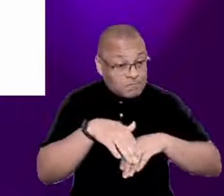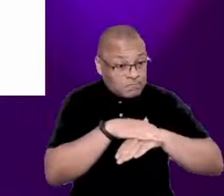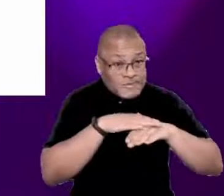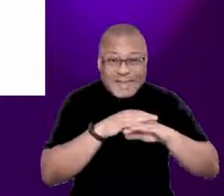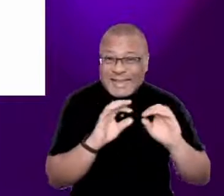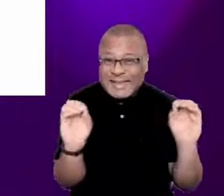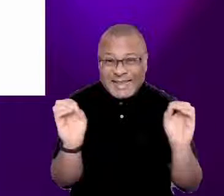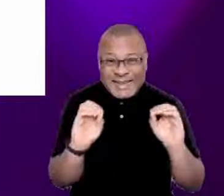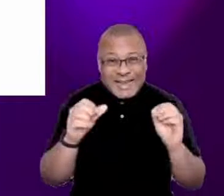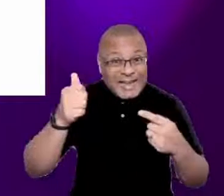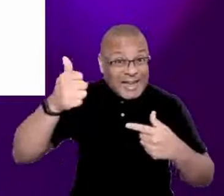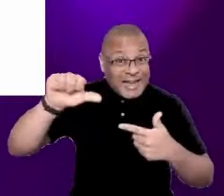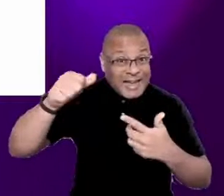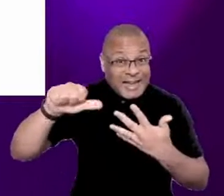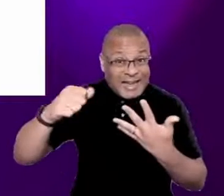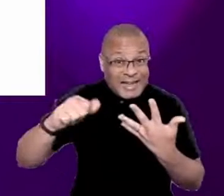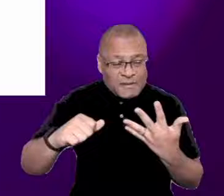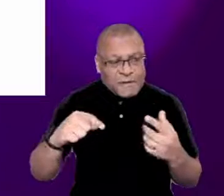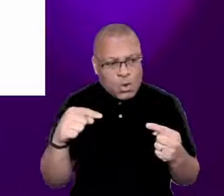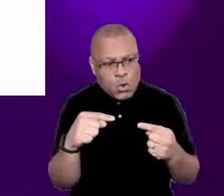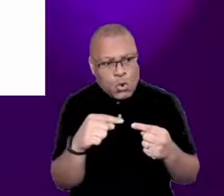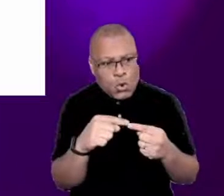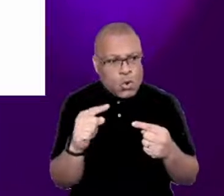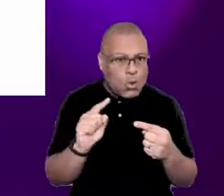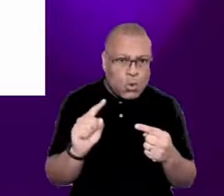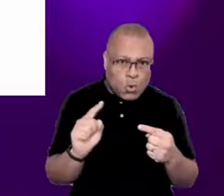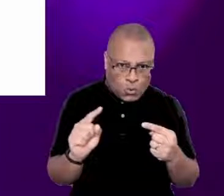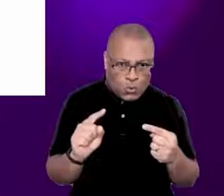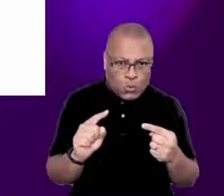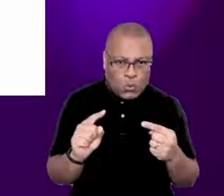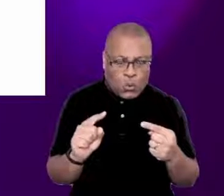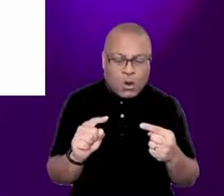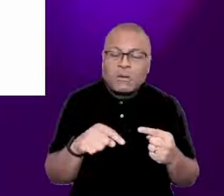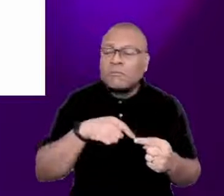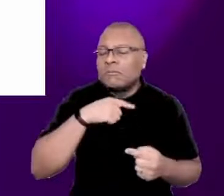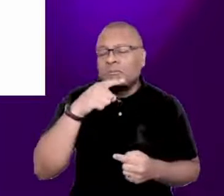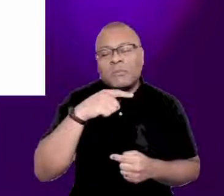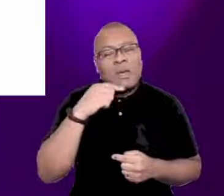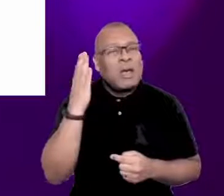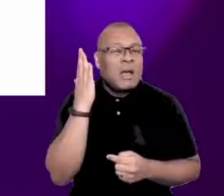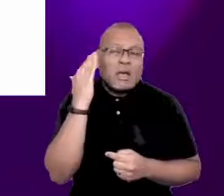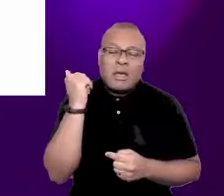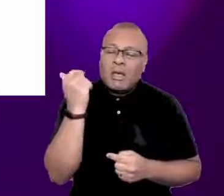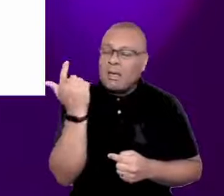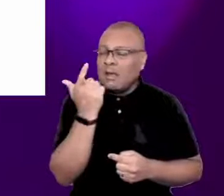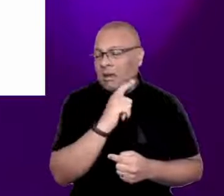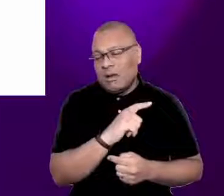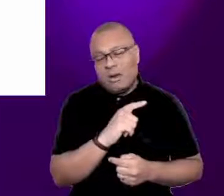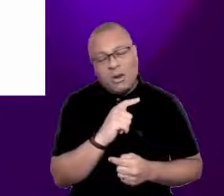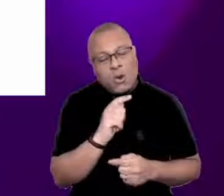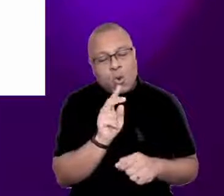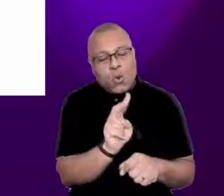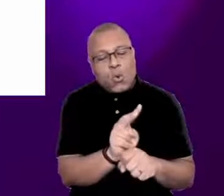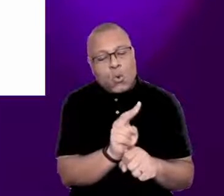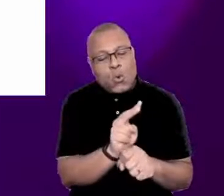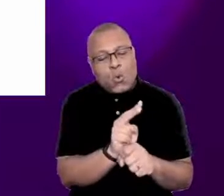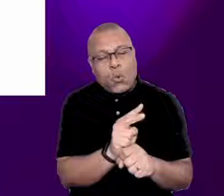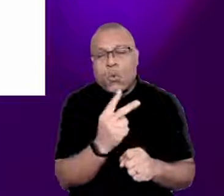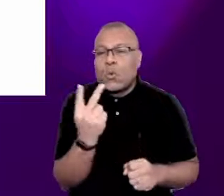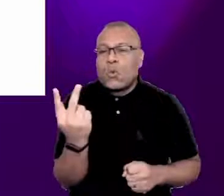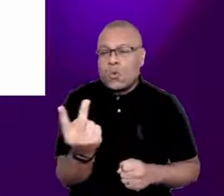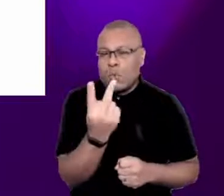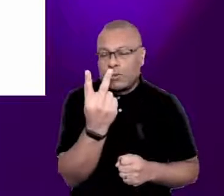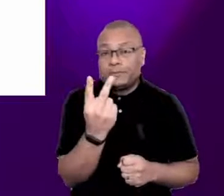não avalia se a gente de fato entregou isso para ele, a gente não consegue saber se nós entregamos um cuidado de valor. E para